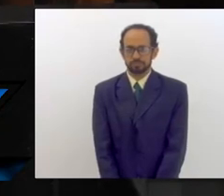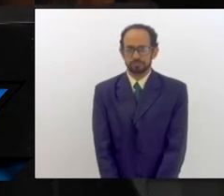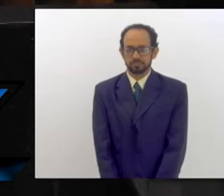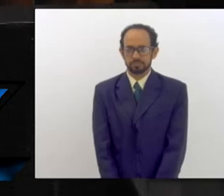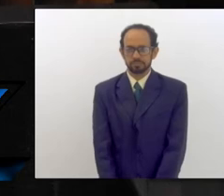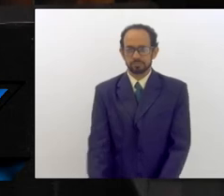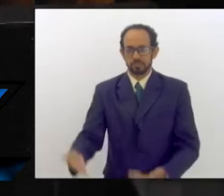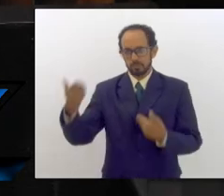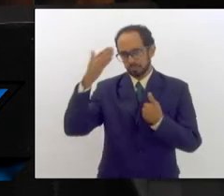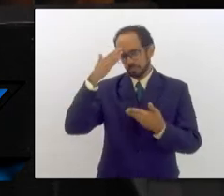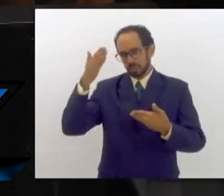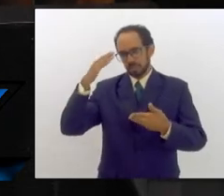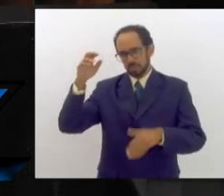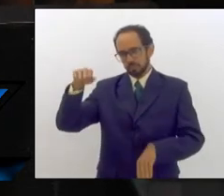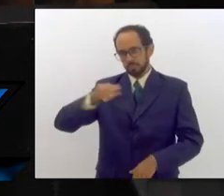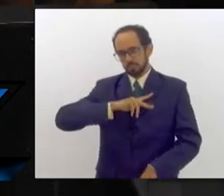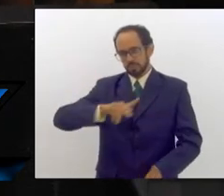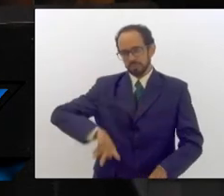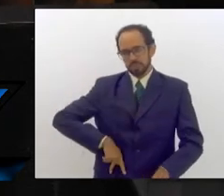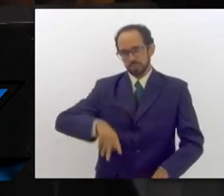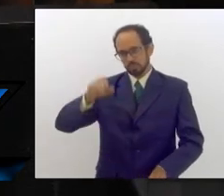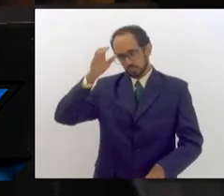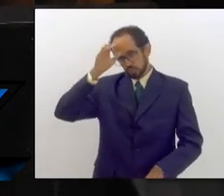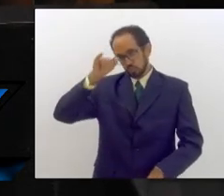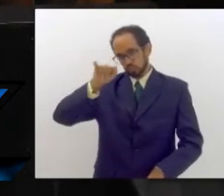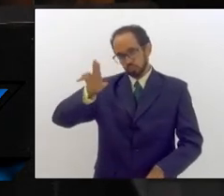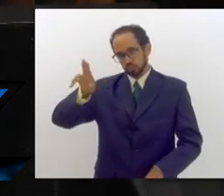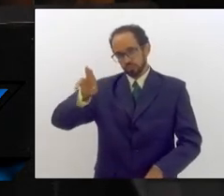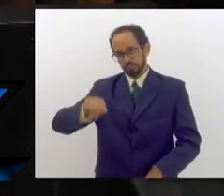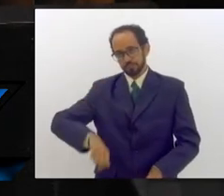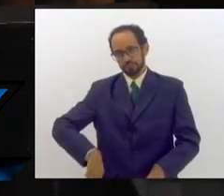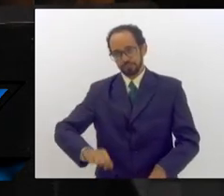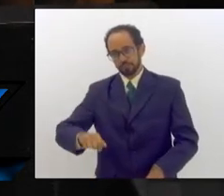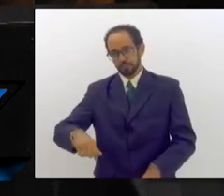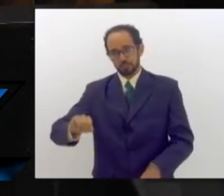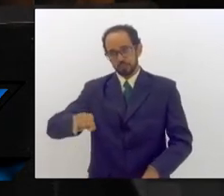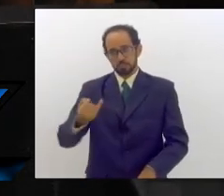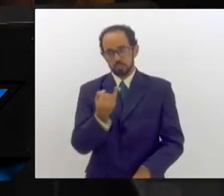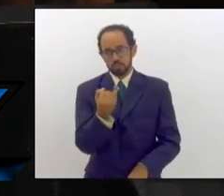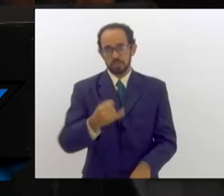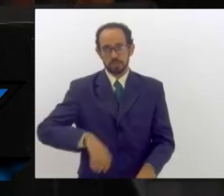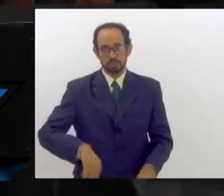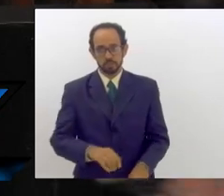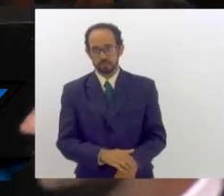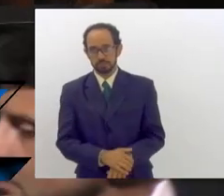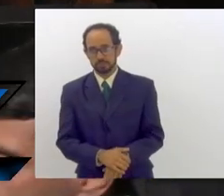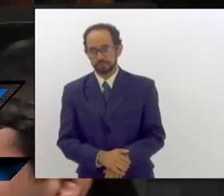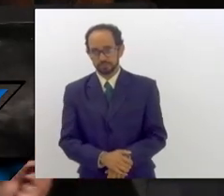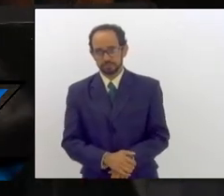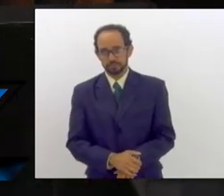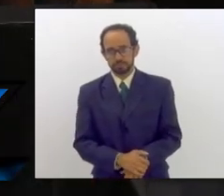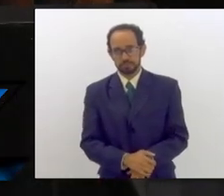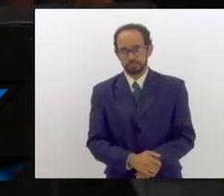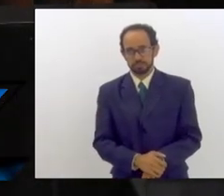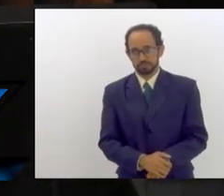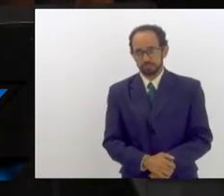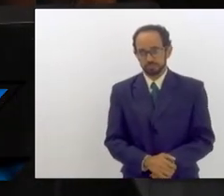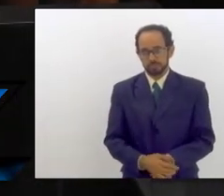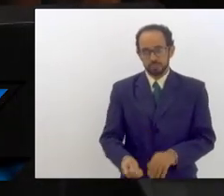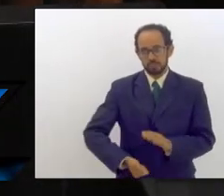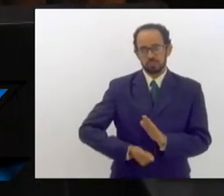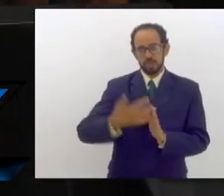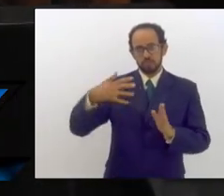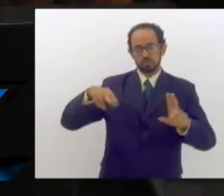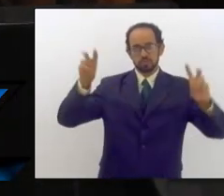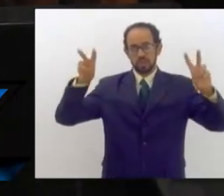Obrigado presidente da tia Ju por essa oportunidade vários assuntos